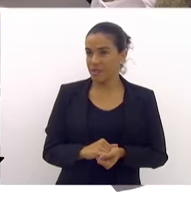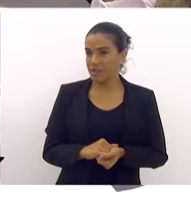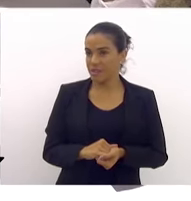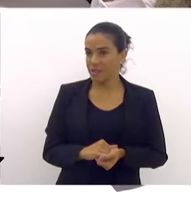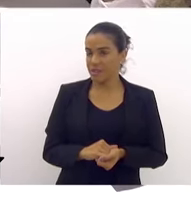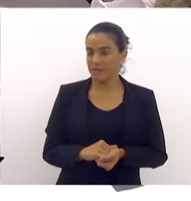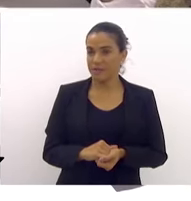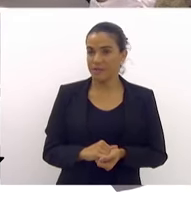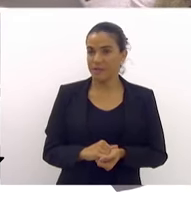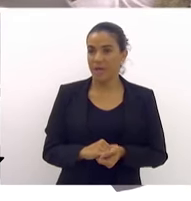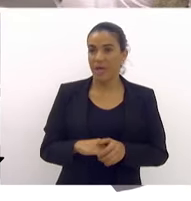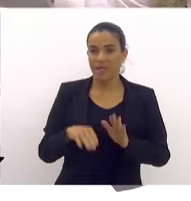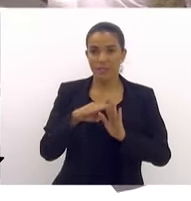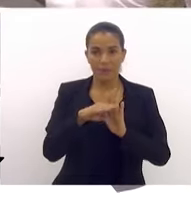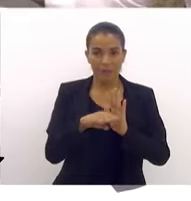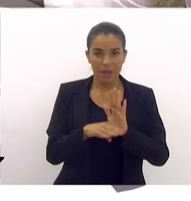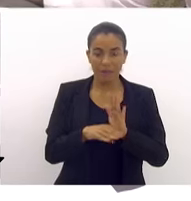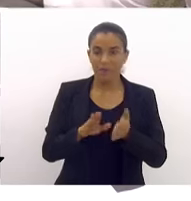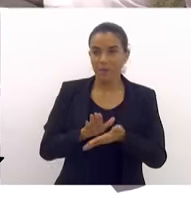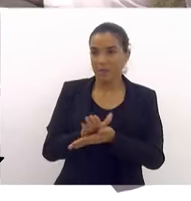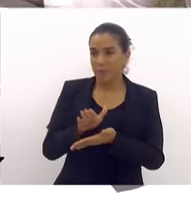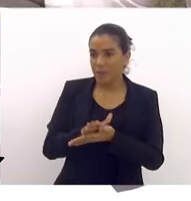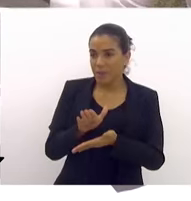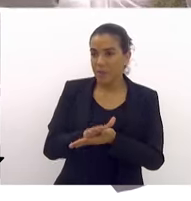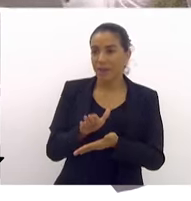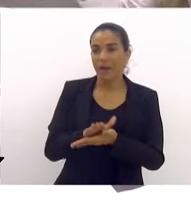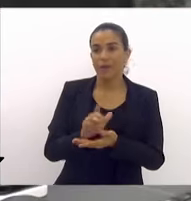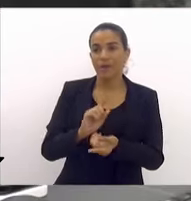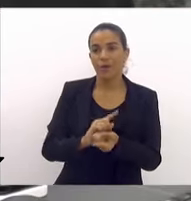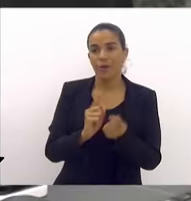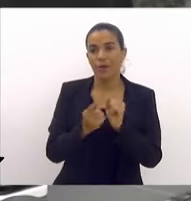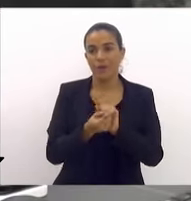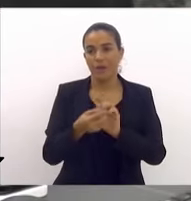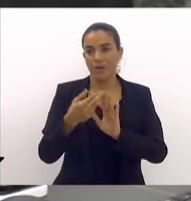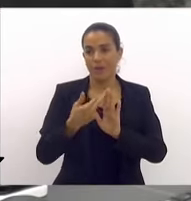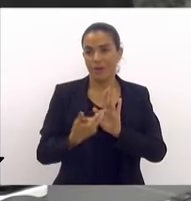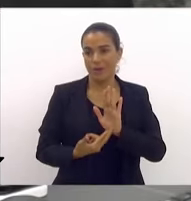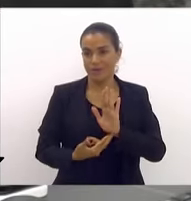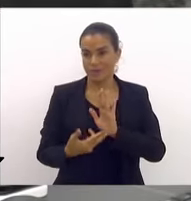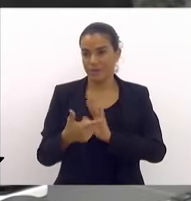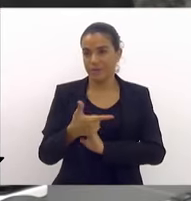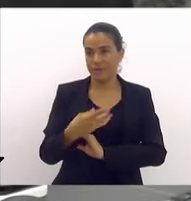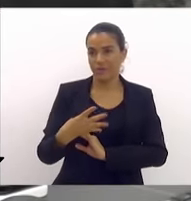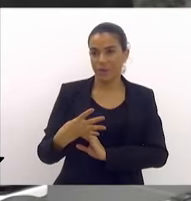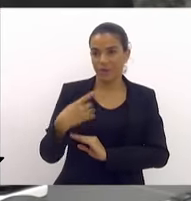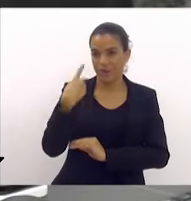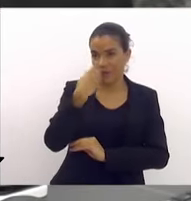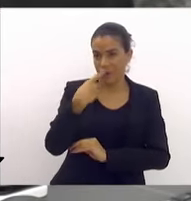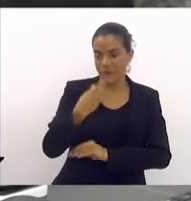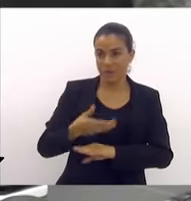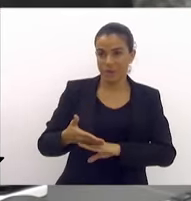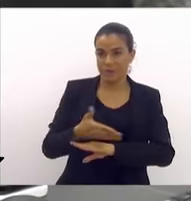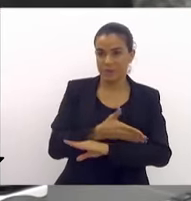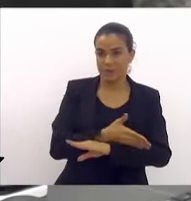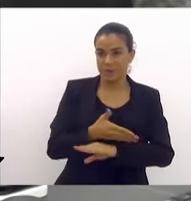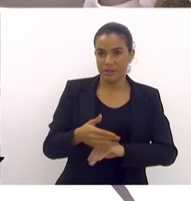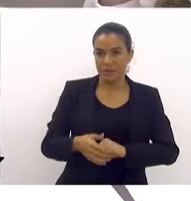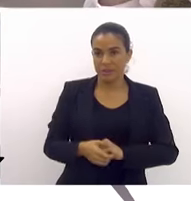A questão é que essa pauta foi publicada contrário ao regimento que dispõe de 24 horas de antecedência.